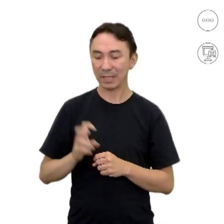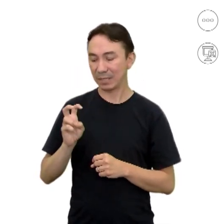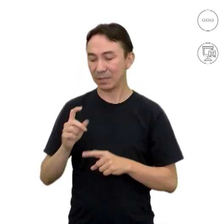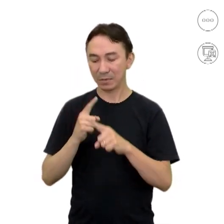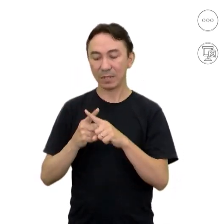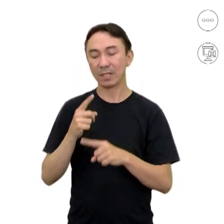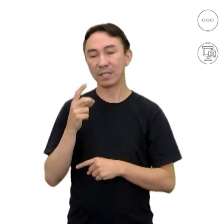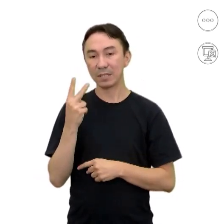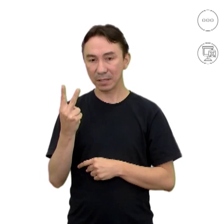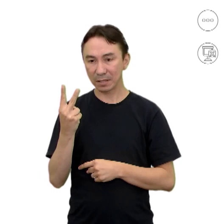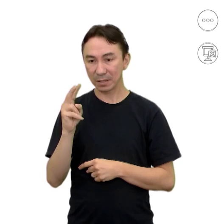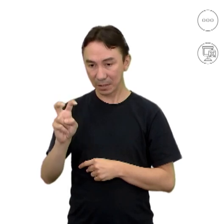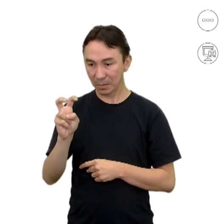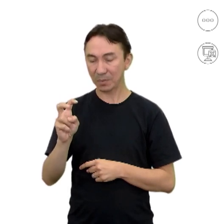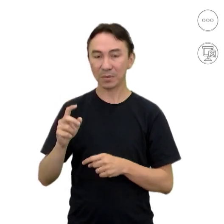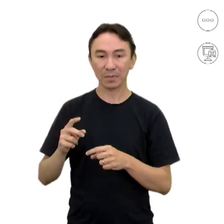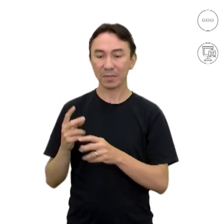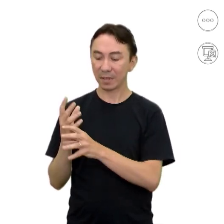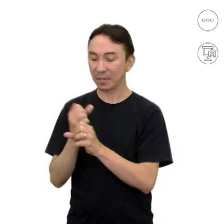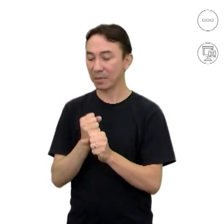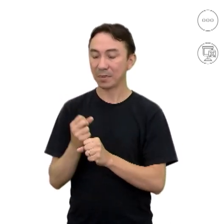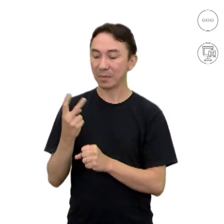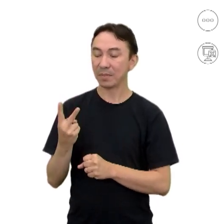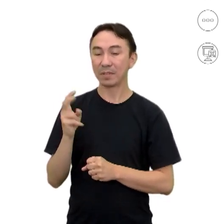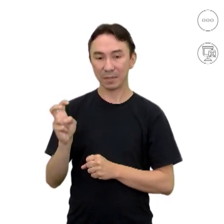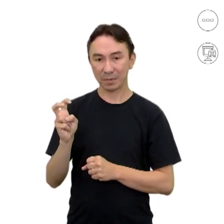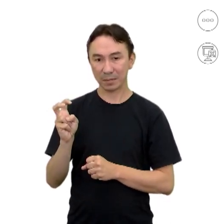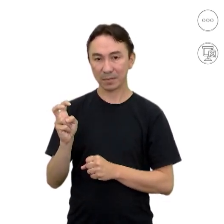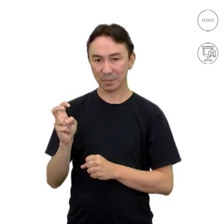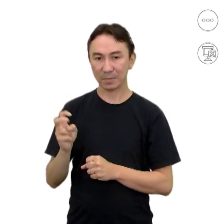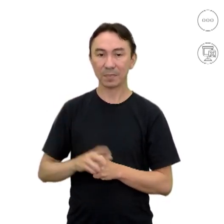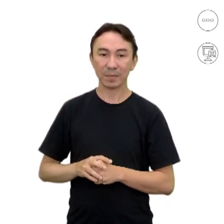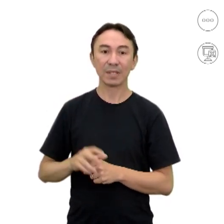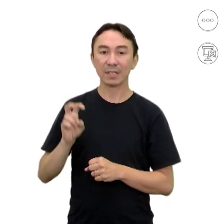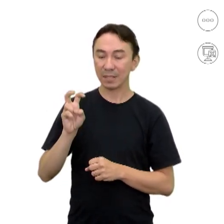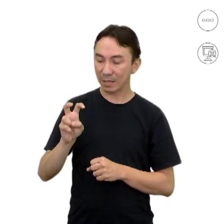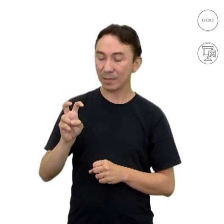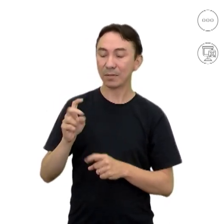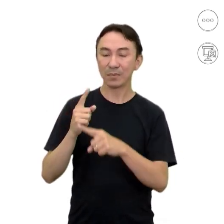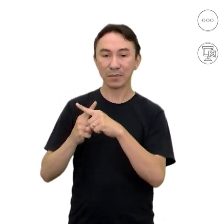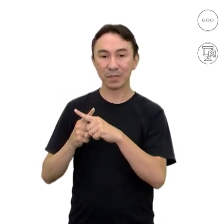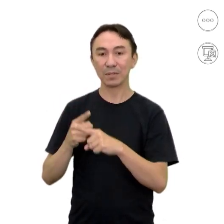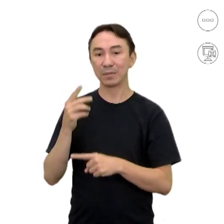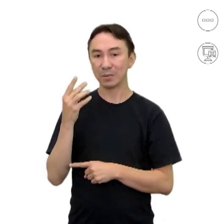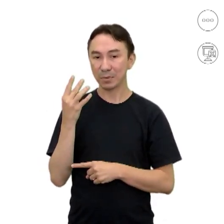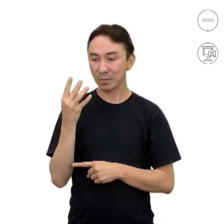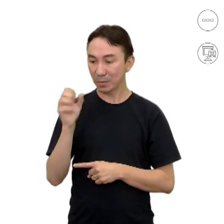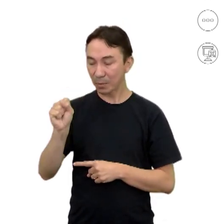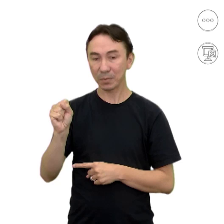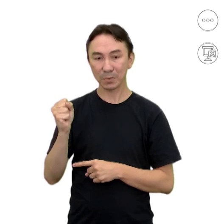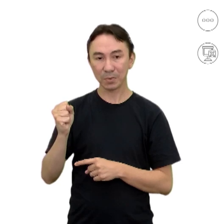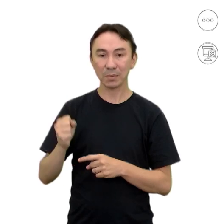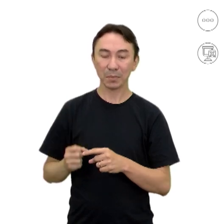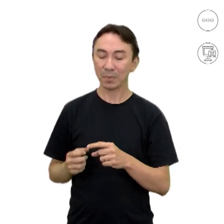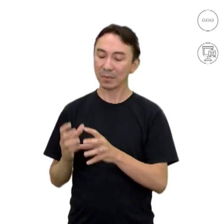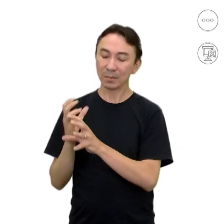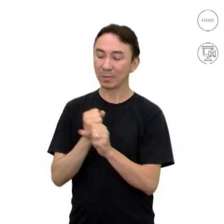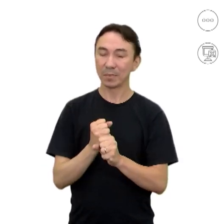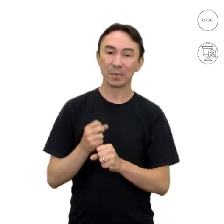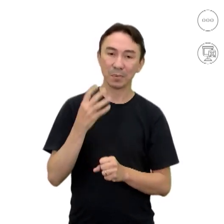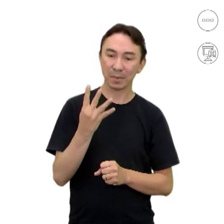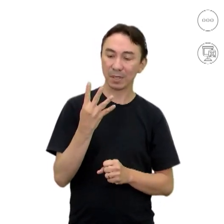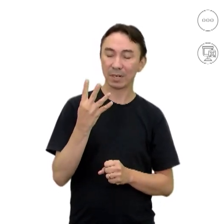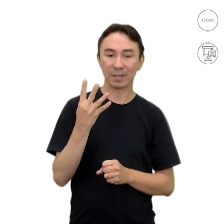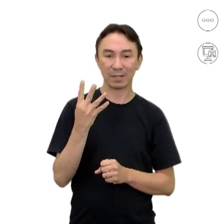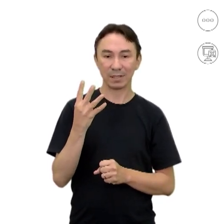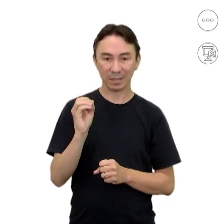sobe 2. 5 vezes 8, 40, com 2, 42. Tomara que eu não erre aqui, né, pessoal? Pula uma casinha aí, porque a gente